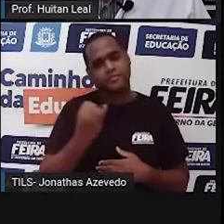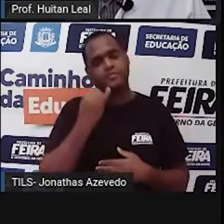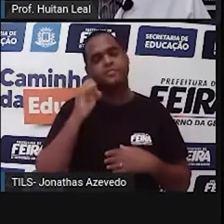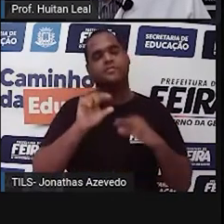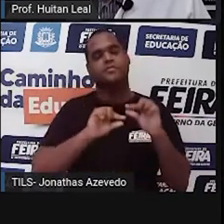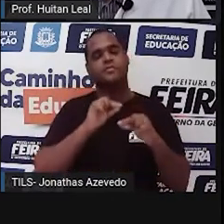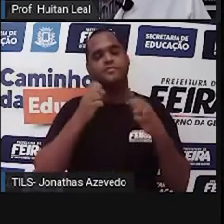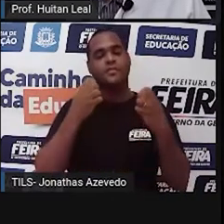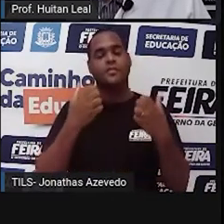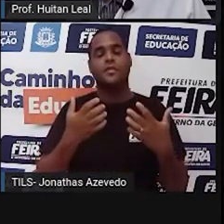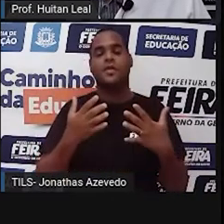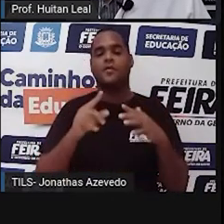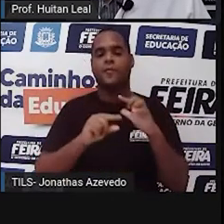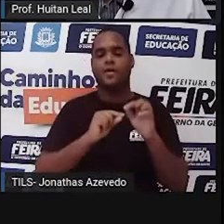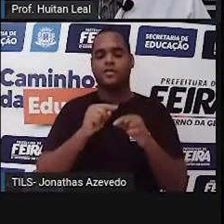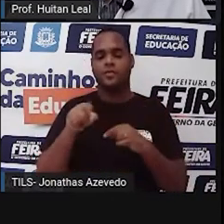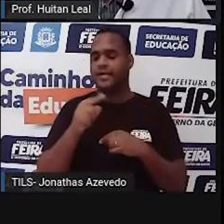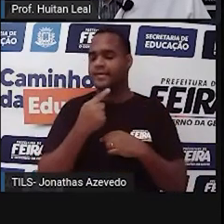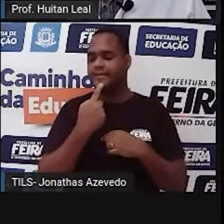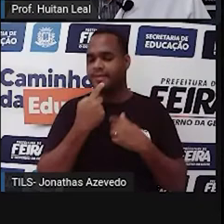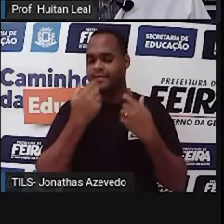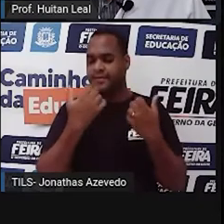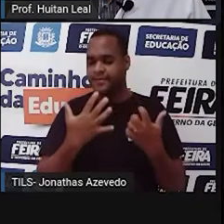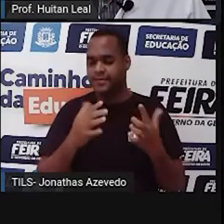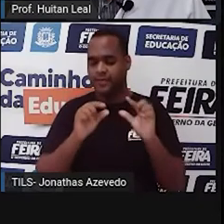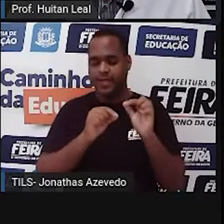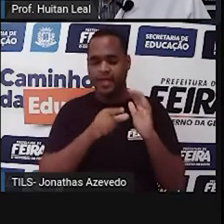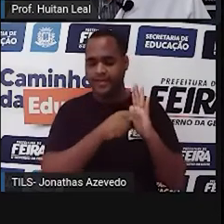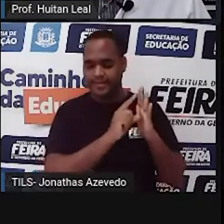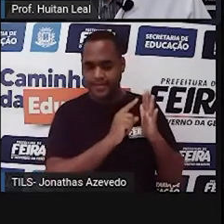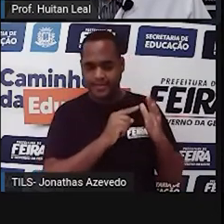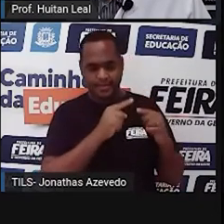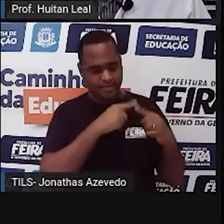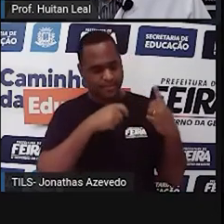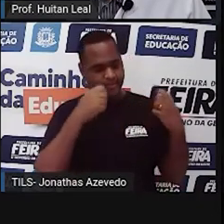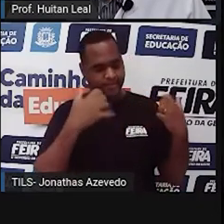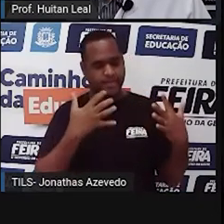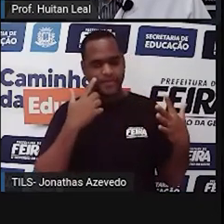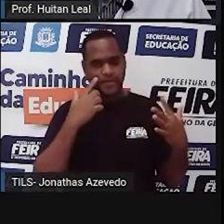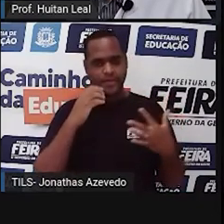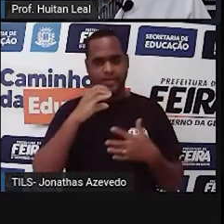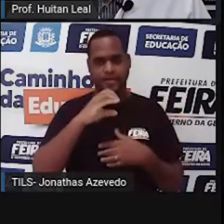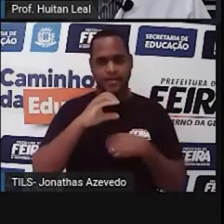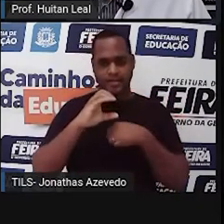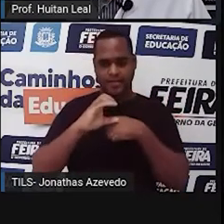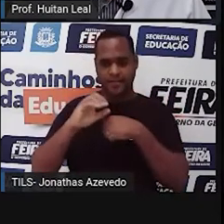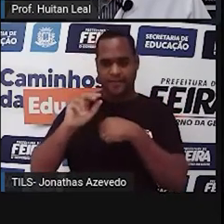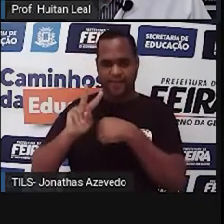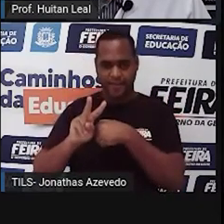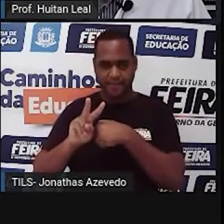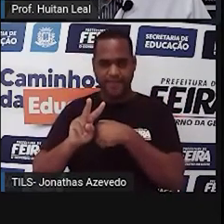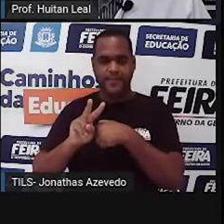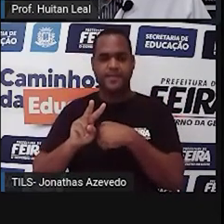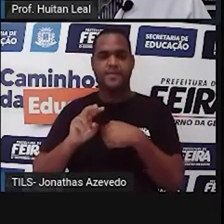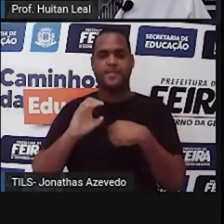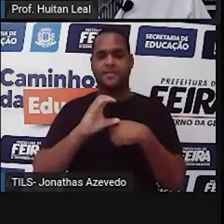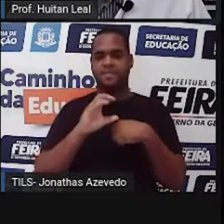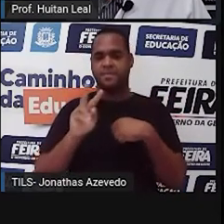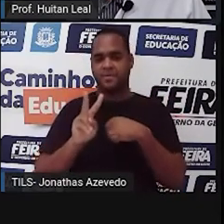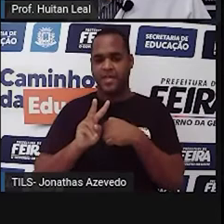seguinte: o que nós vimos na aula anterior, falamos sobre complementos verbais. Então falamos de